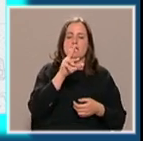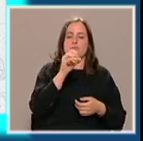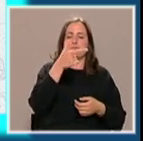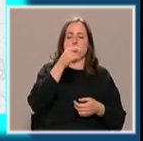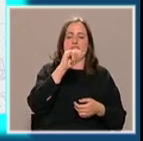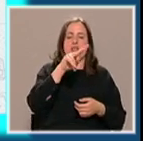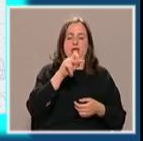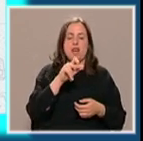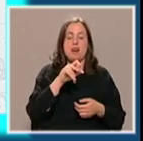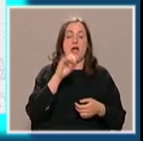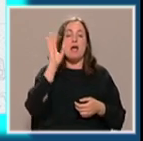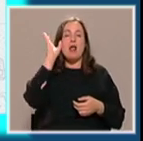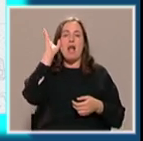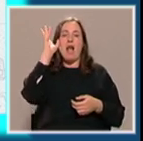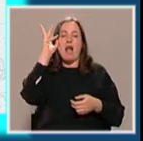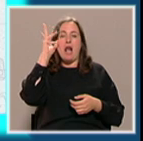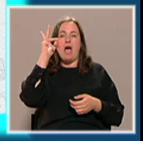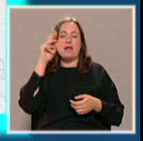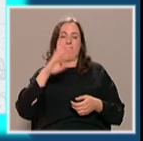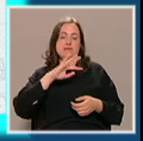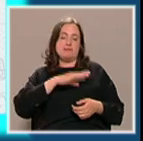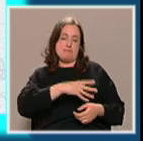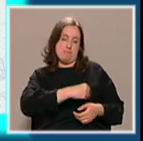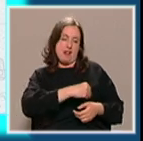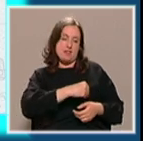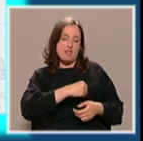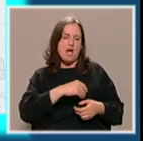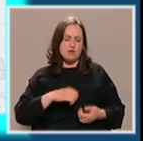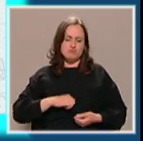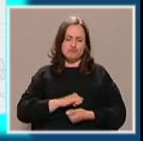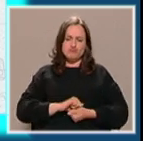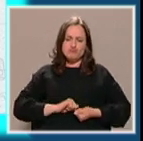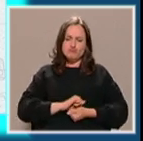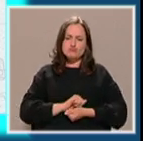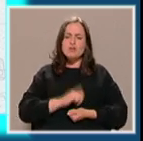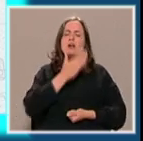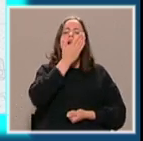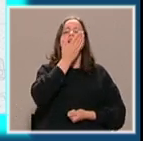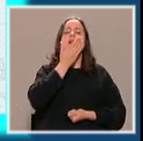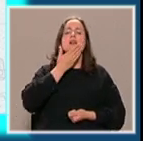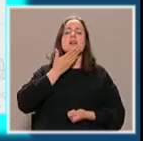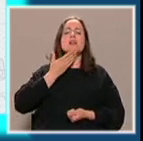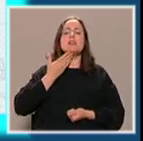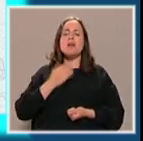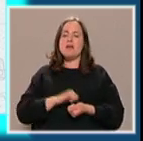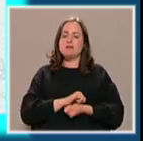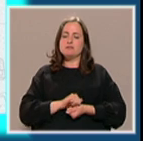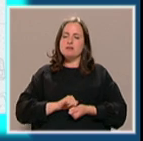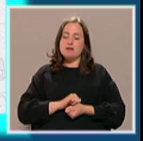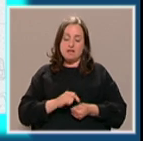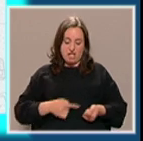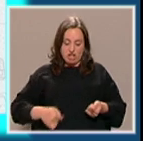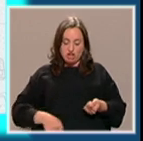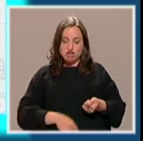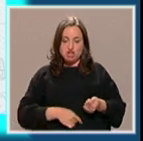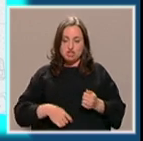leite materno tem uma quantidade adequada e fáceis de digerir, o que facilita o bom funcionamento do intestino